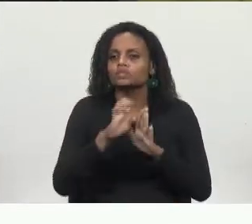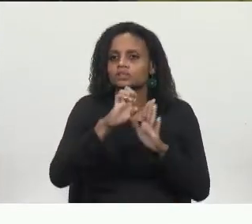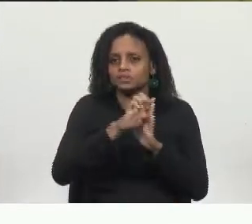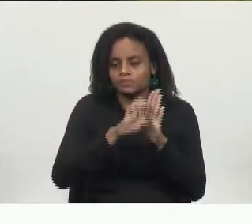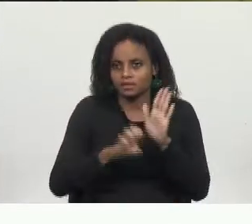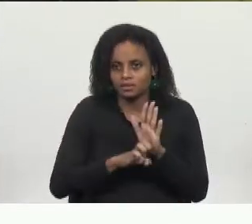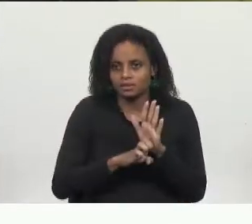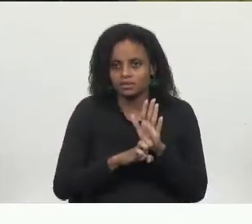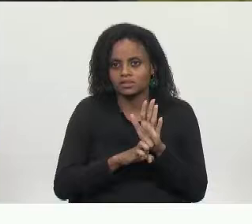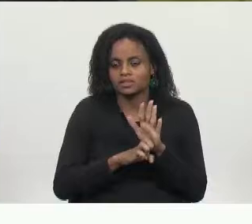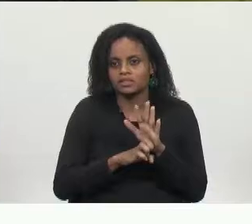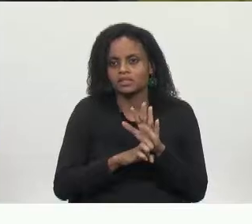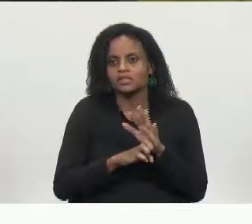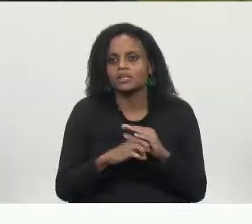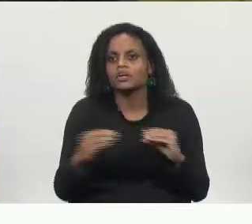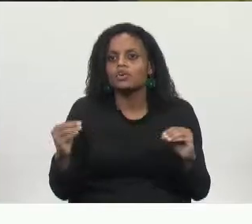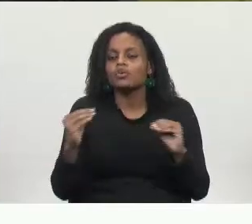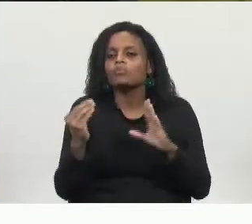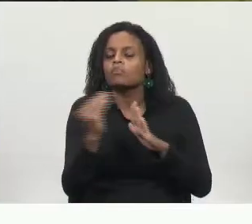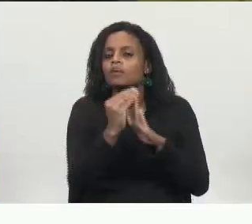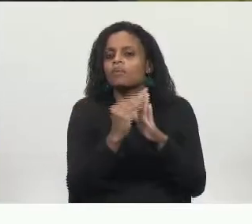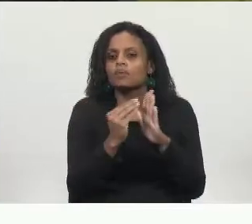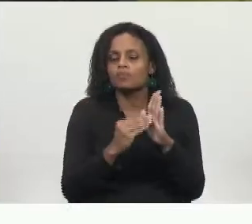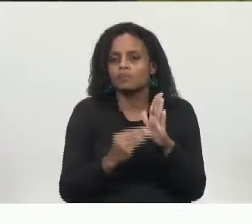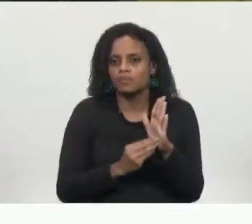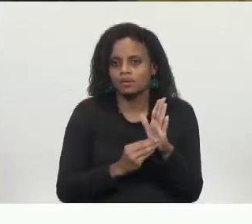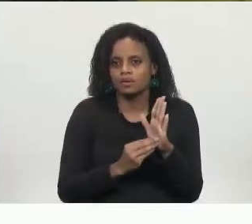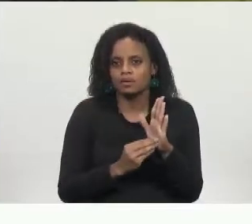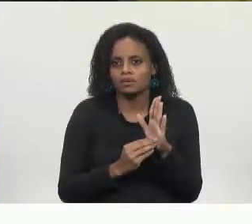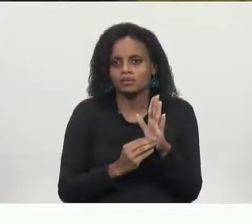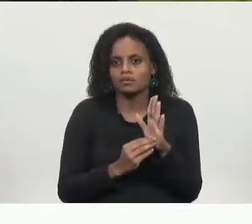emendas colocam no artigo